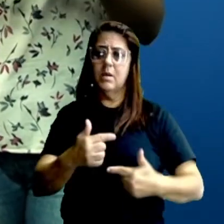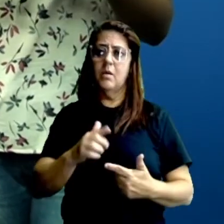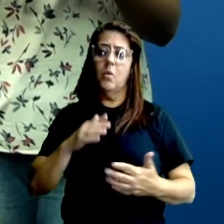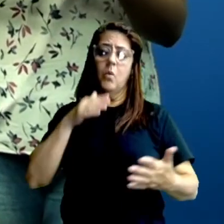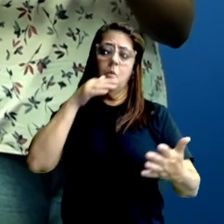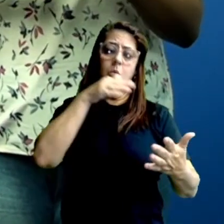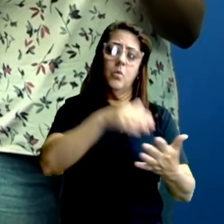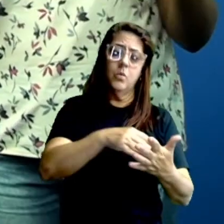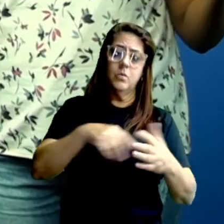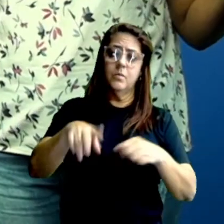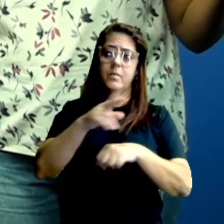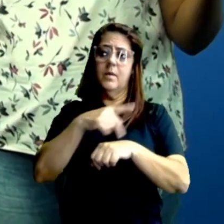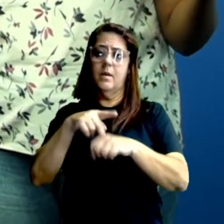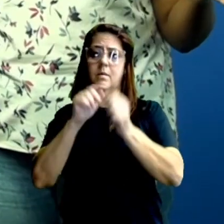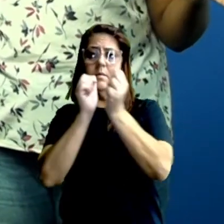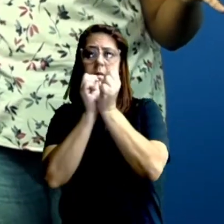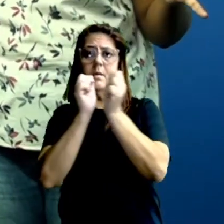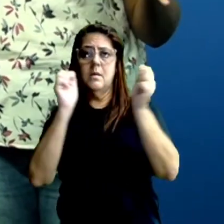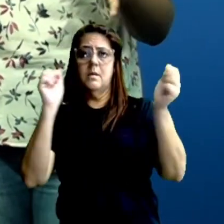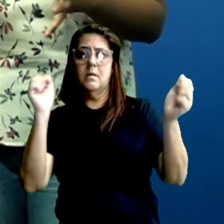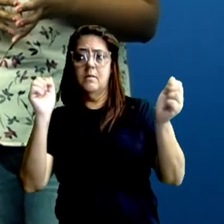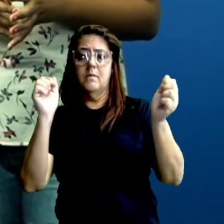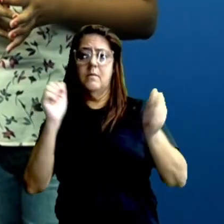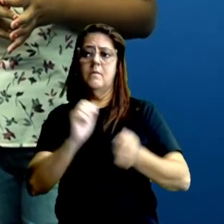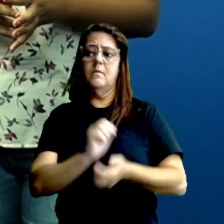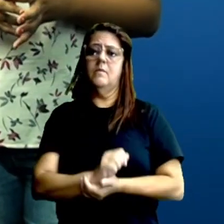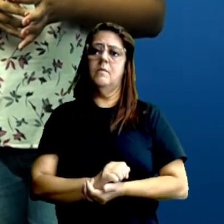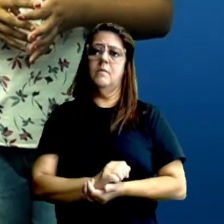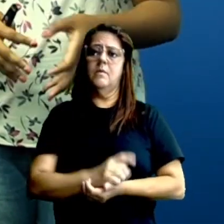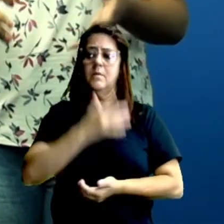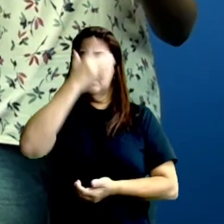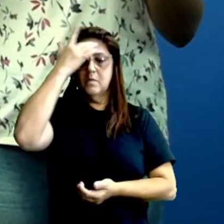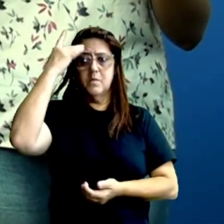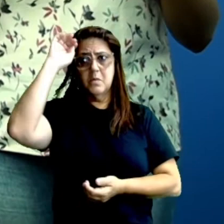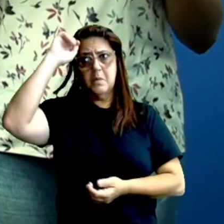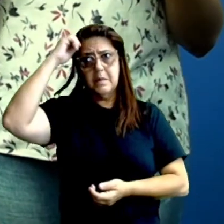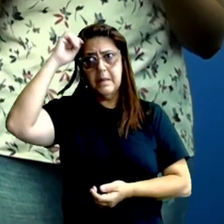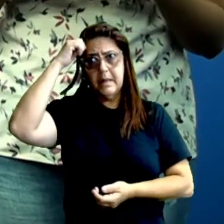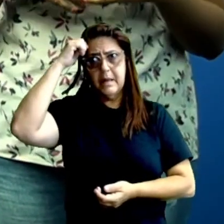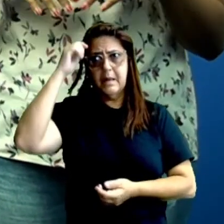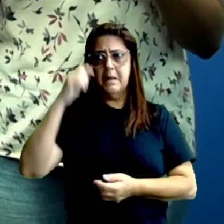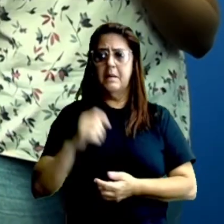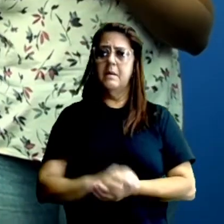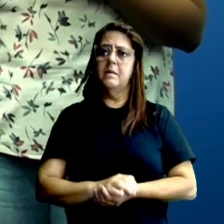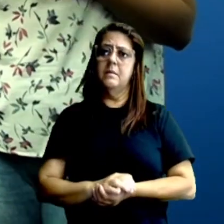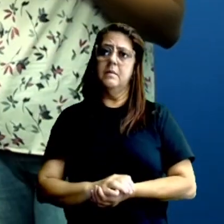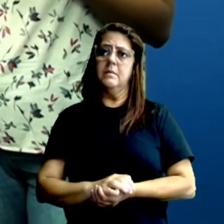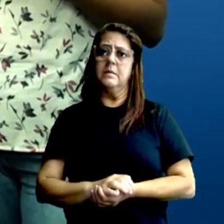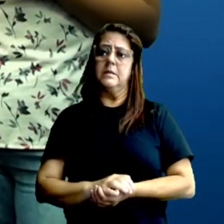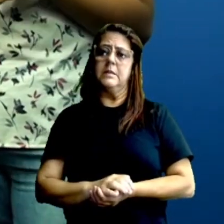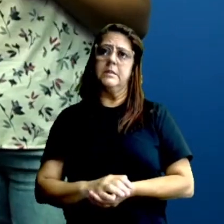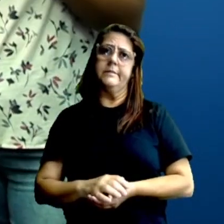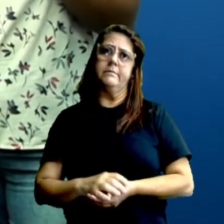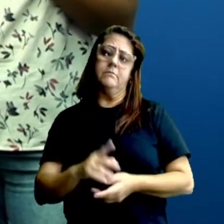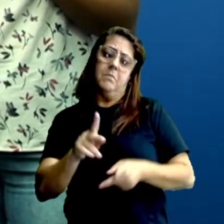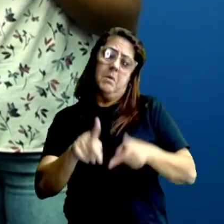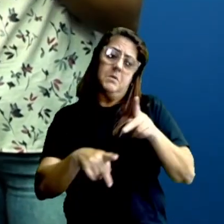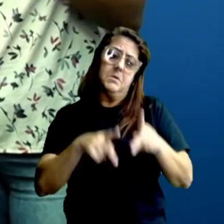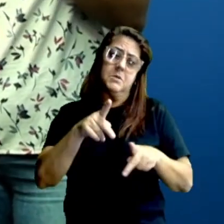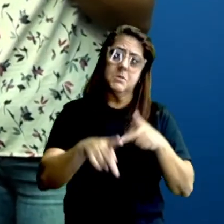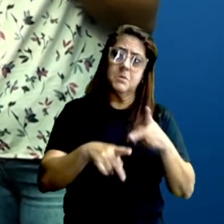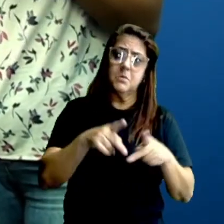até abolido o regime de escravidão mas a intenção por trás era também de